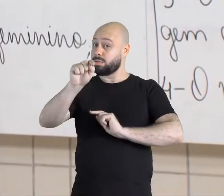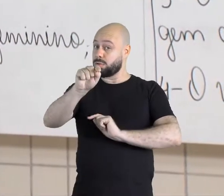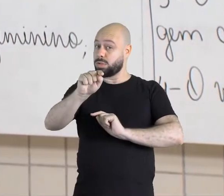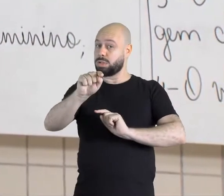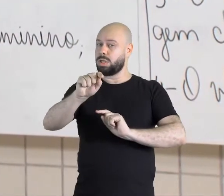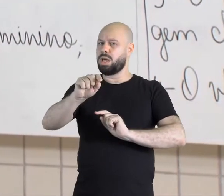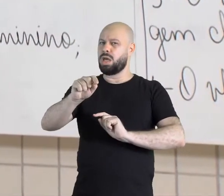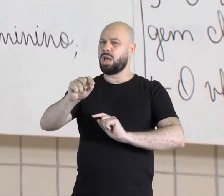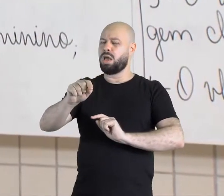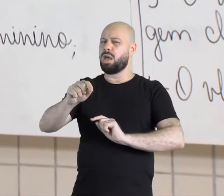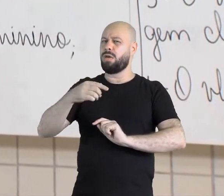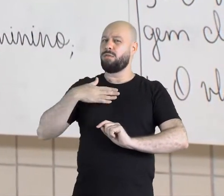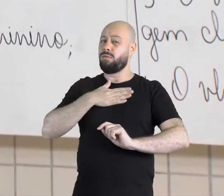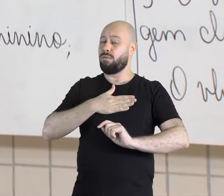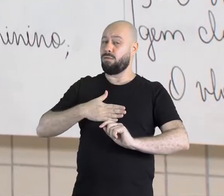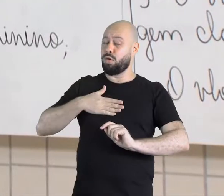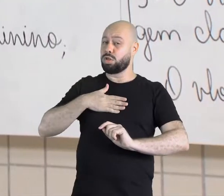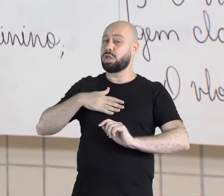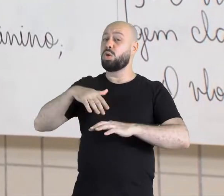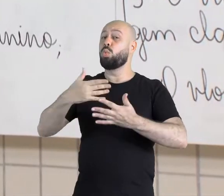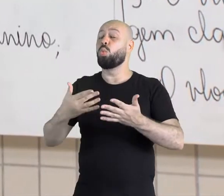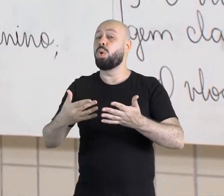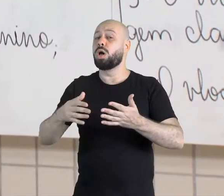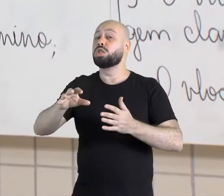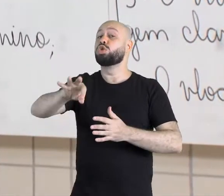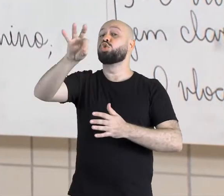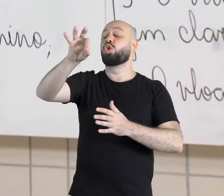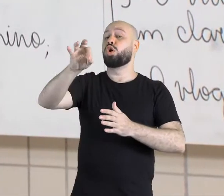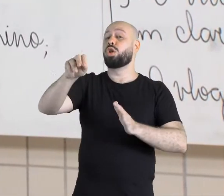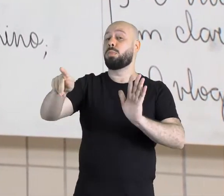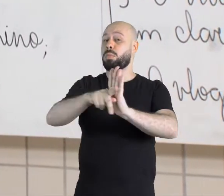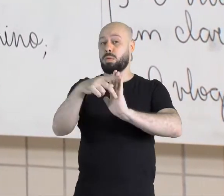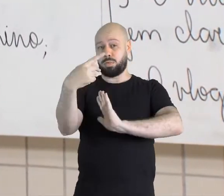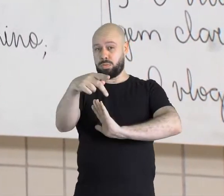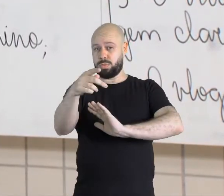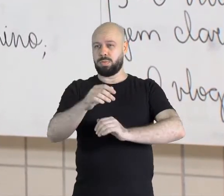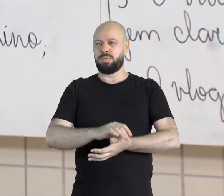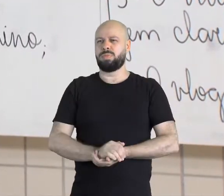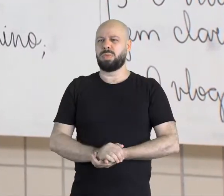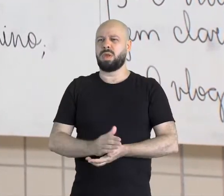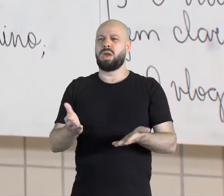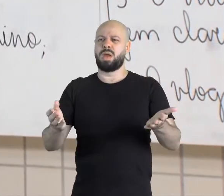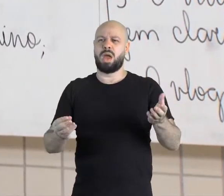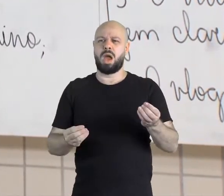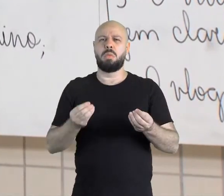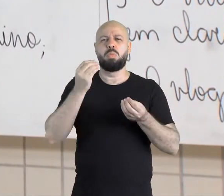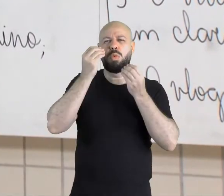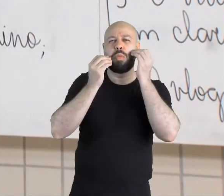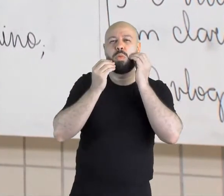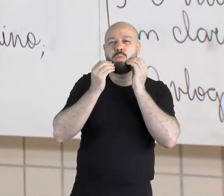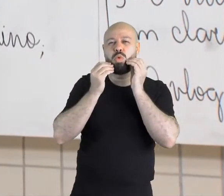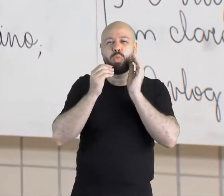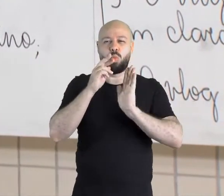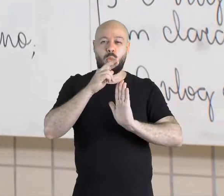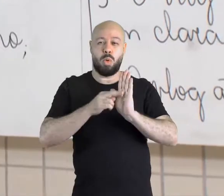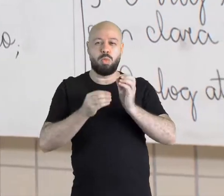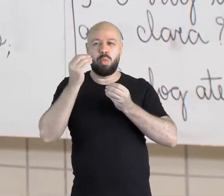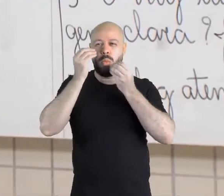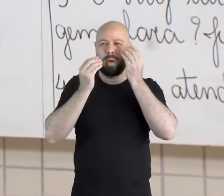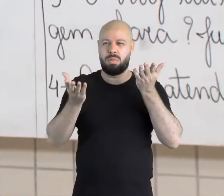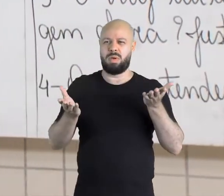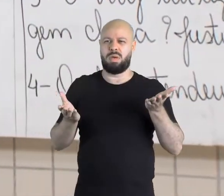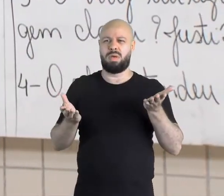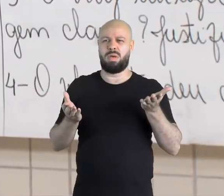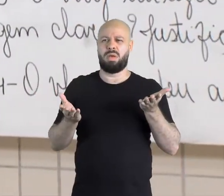da sua vontade. Você quer fazer sobre games, sobre culinária, sobre tutorial de maquiagem? Você está livre para